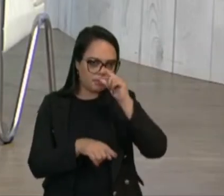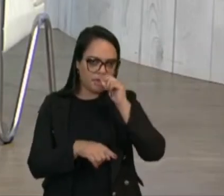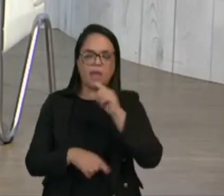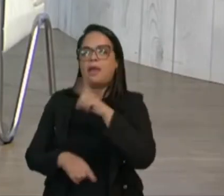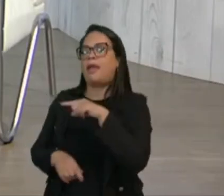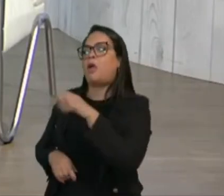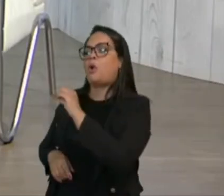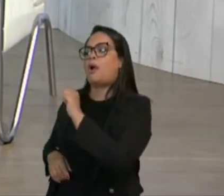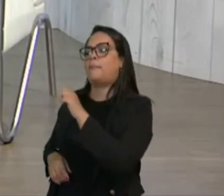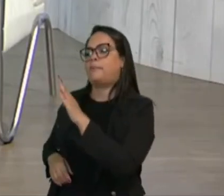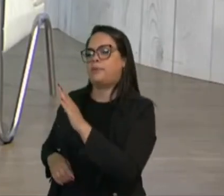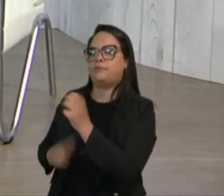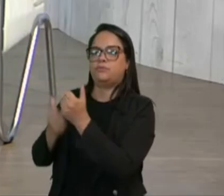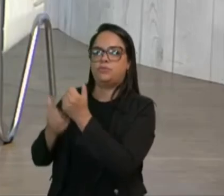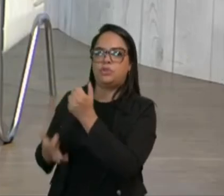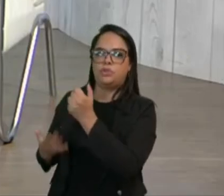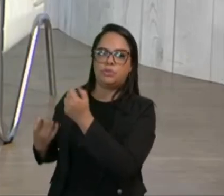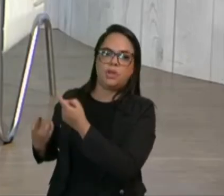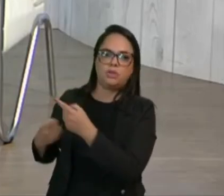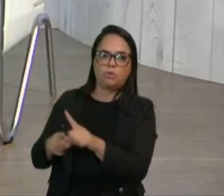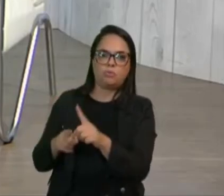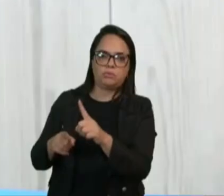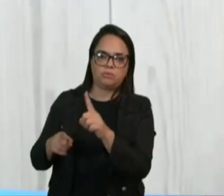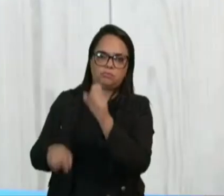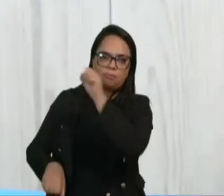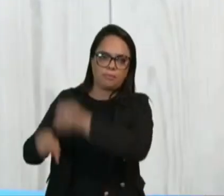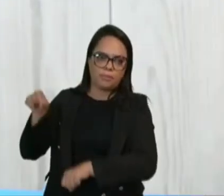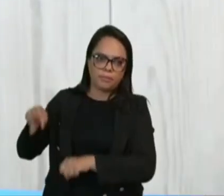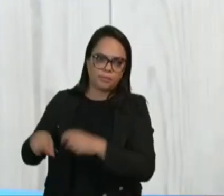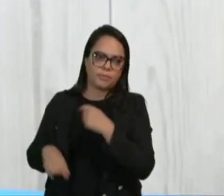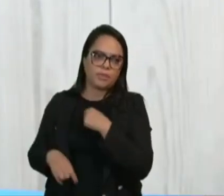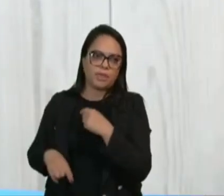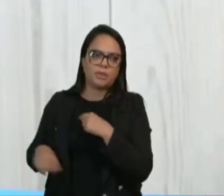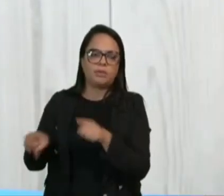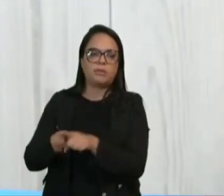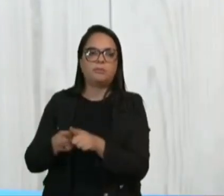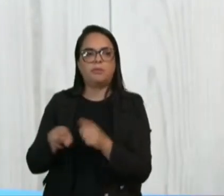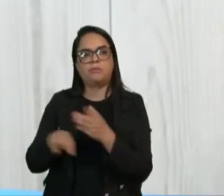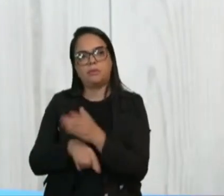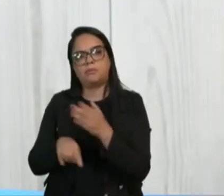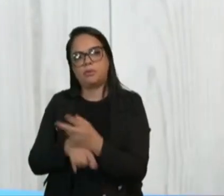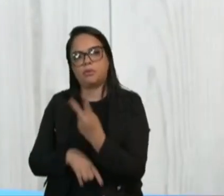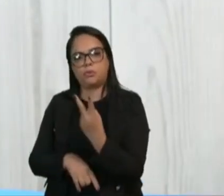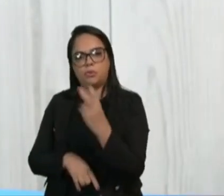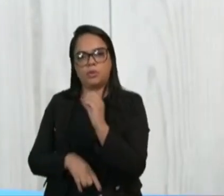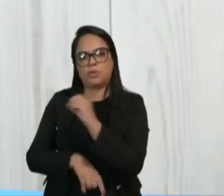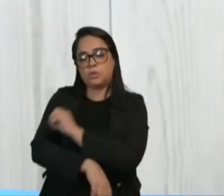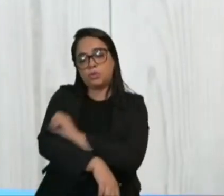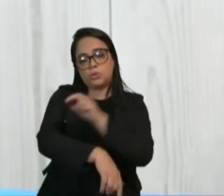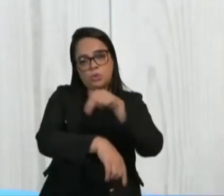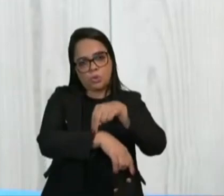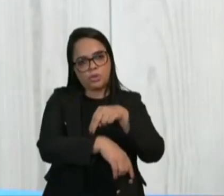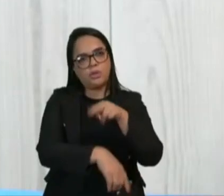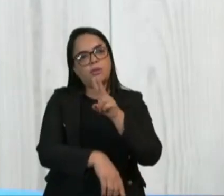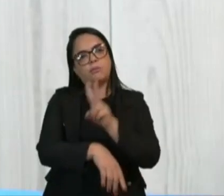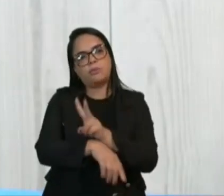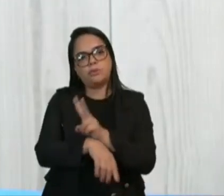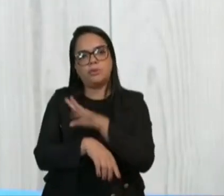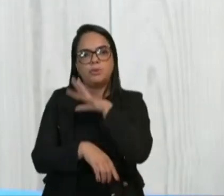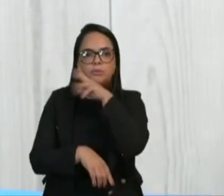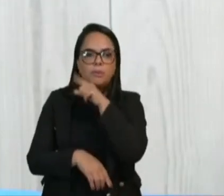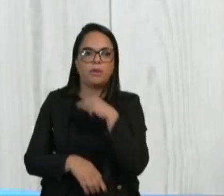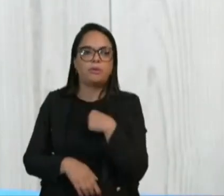Combate a Maus-Tratos. Estou na direção de duas ONGs também de proteção animal aqui em Uberlândia, né? Então já, a gente conhece bem